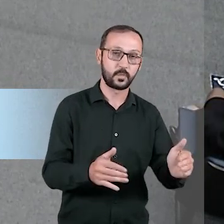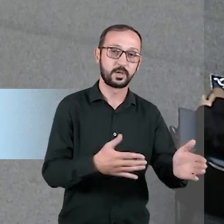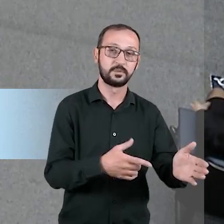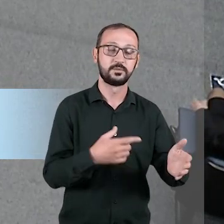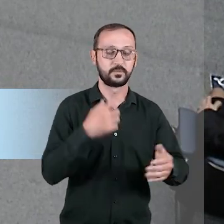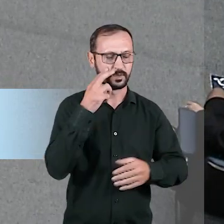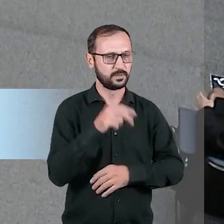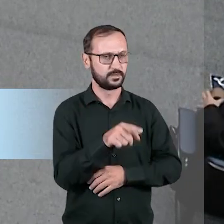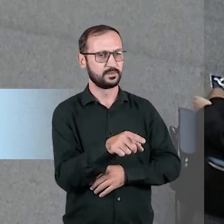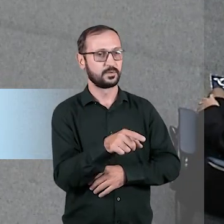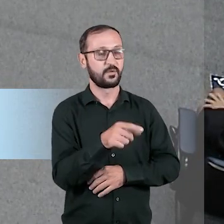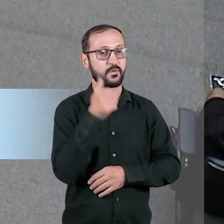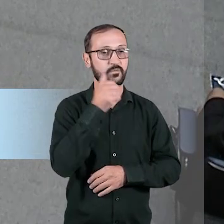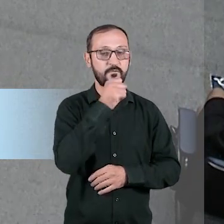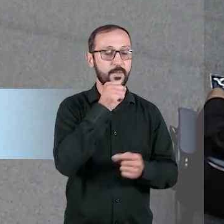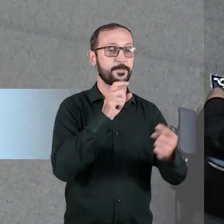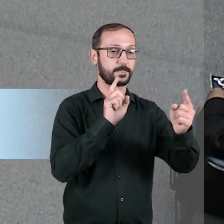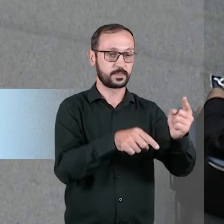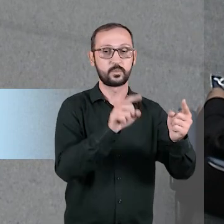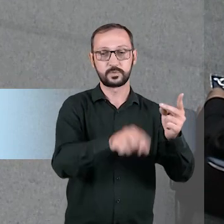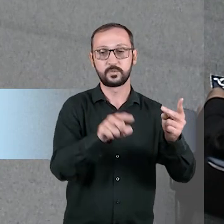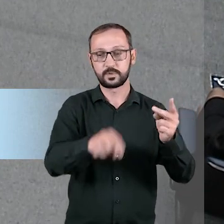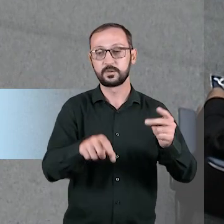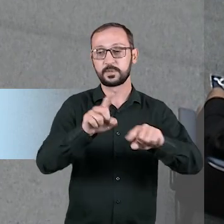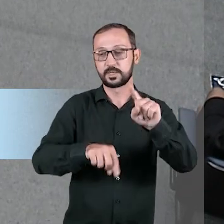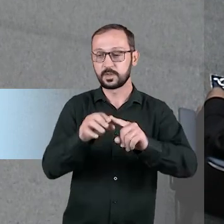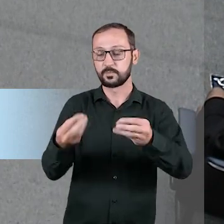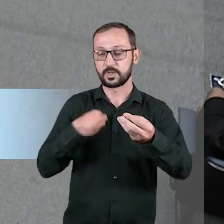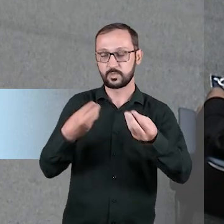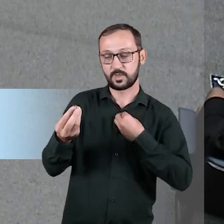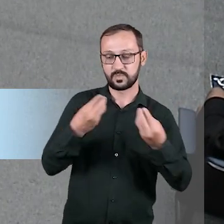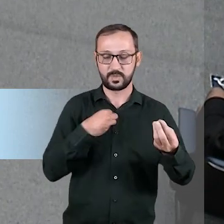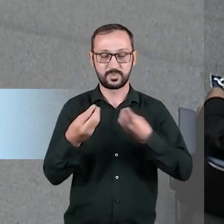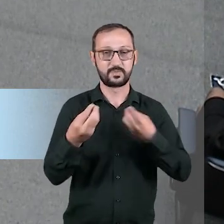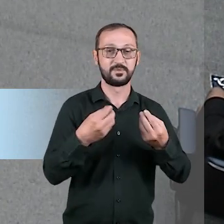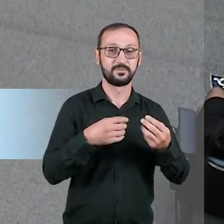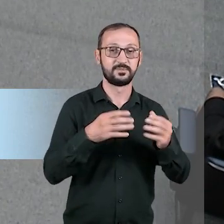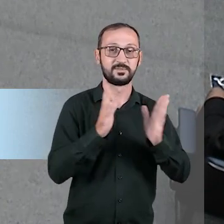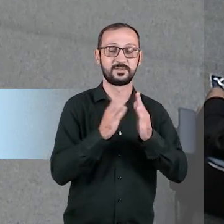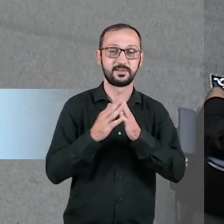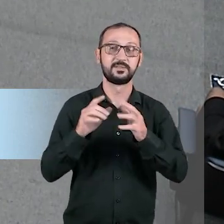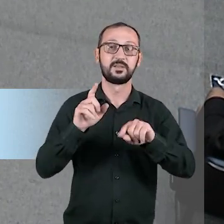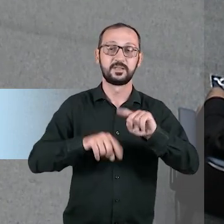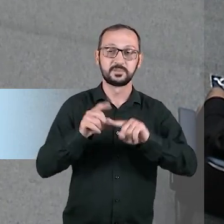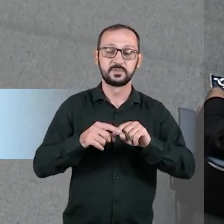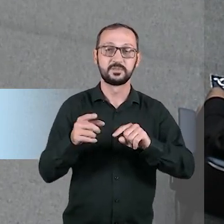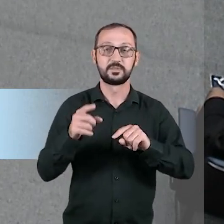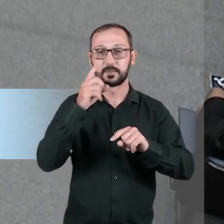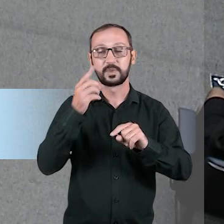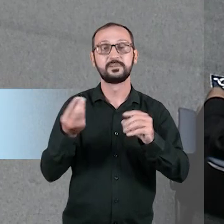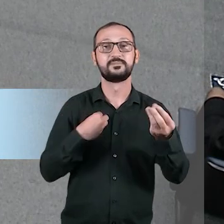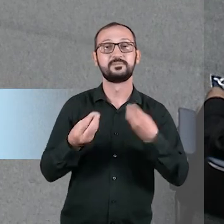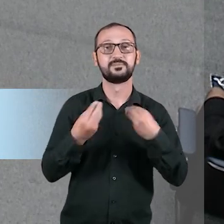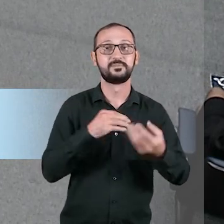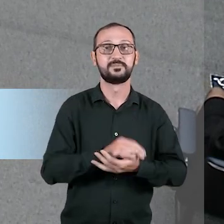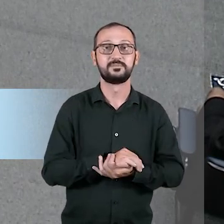quarto da minha filha, por exemplo, ela fala assim, minha avó deu, isso aqui foi da minha avó que deu, minha avó... E na casa inteira tem muita